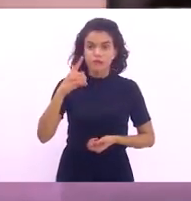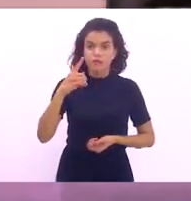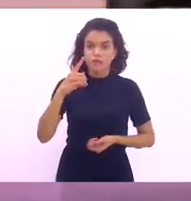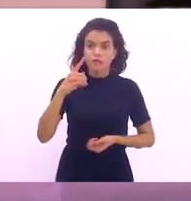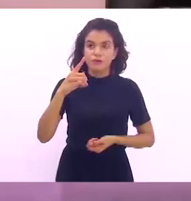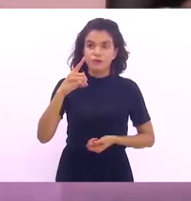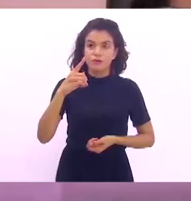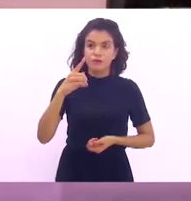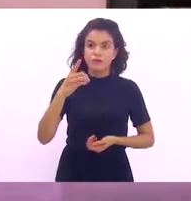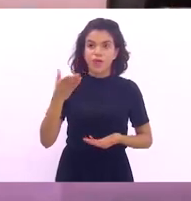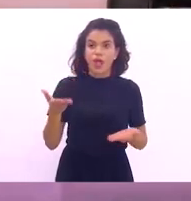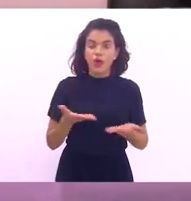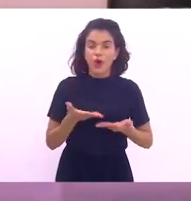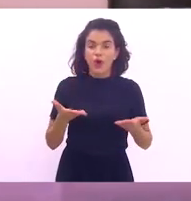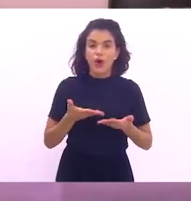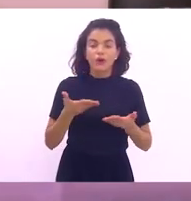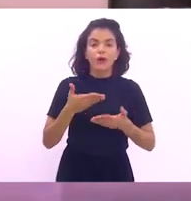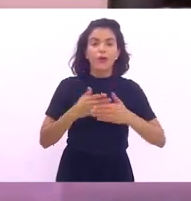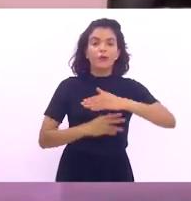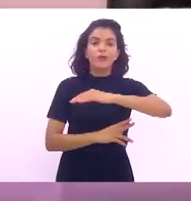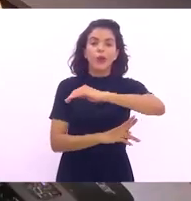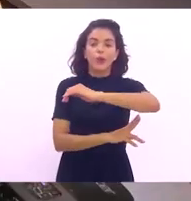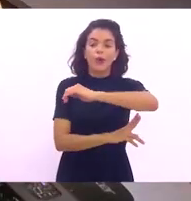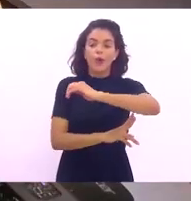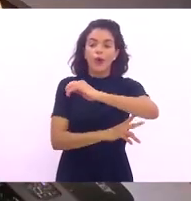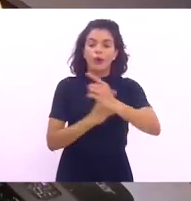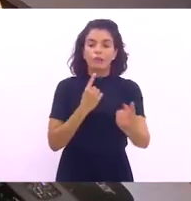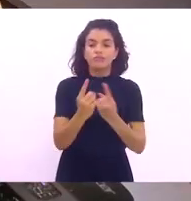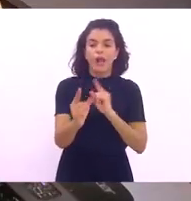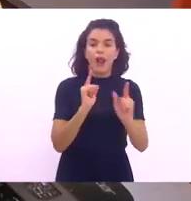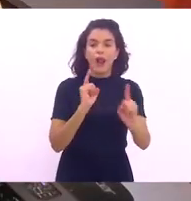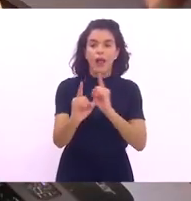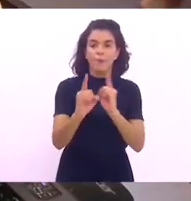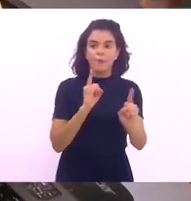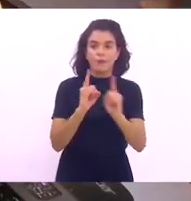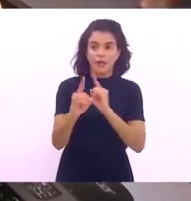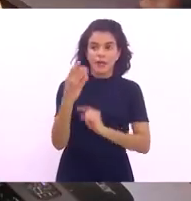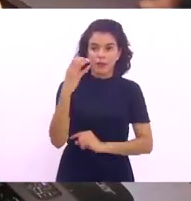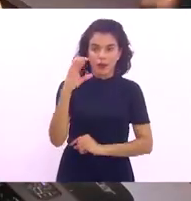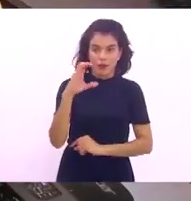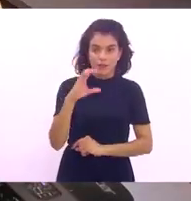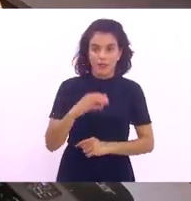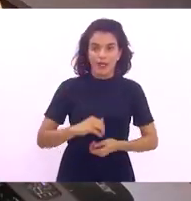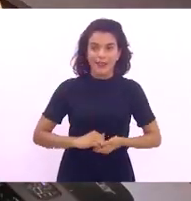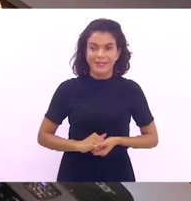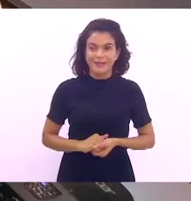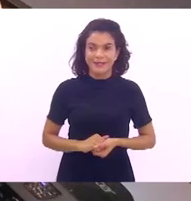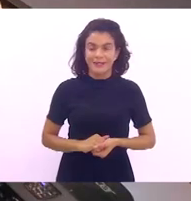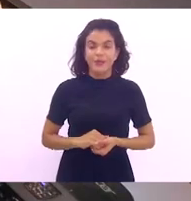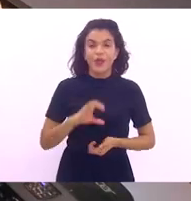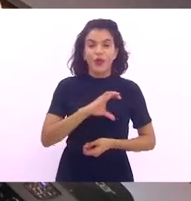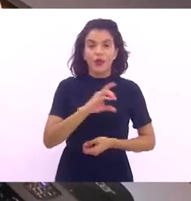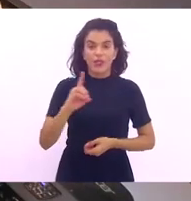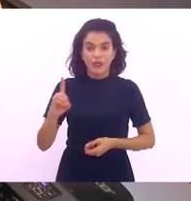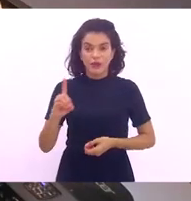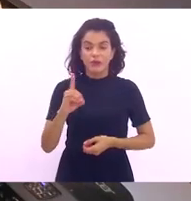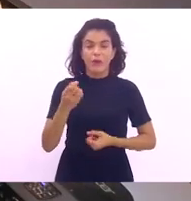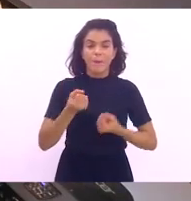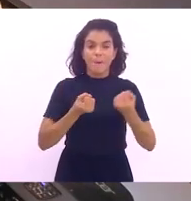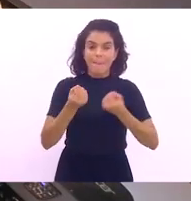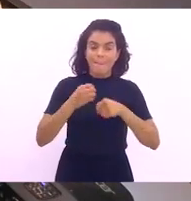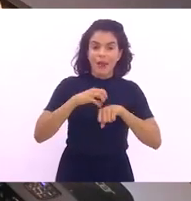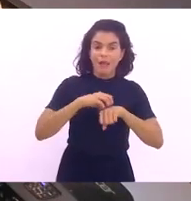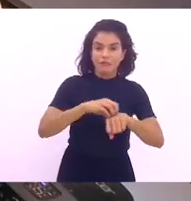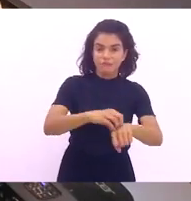Alameda Niterói vou pegar Cláudia Moraes coordenadora Municipal da Patrulha Mania